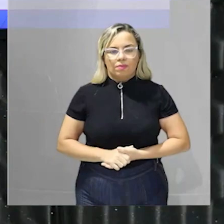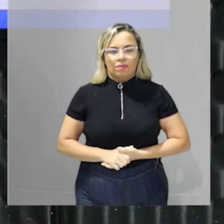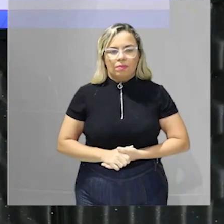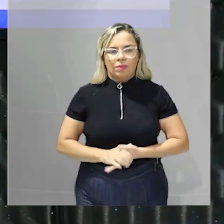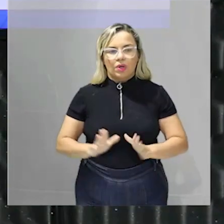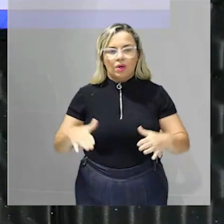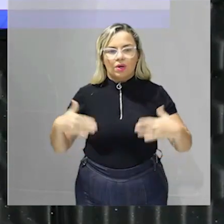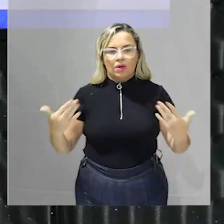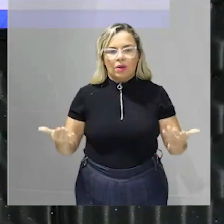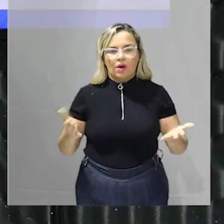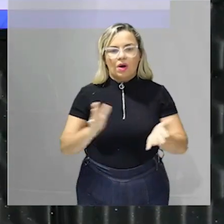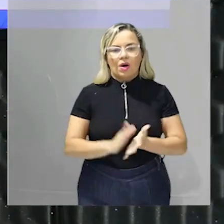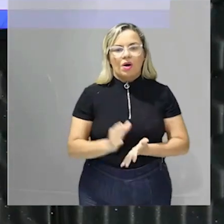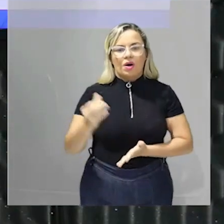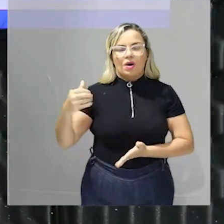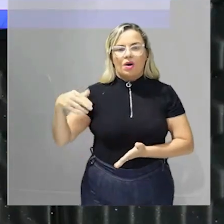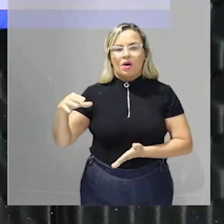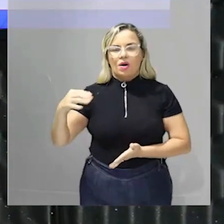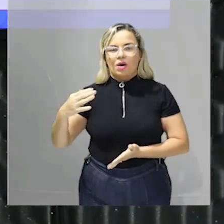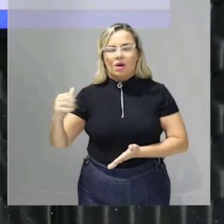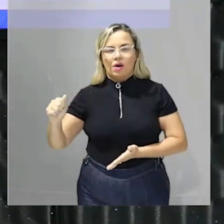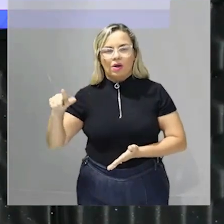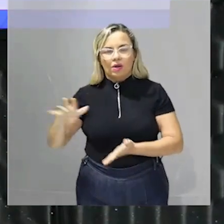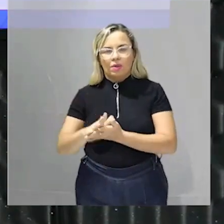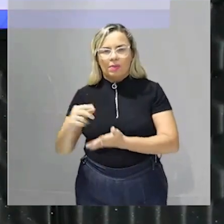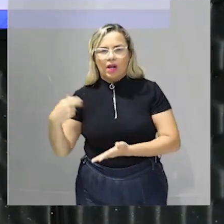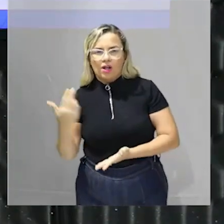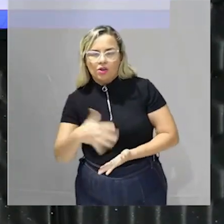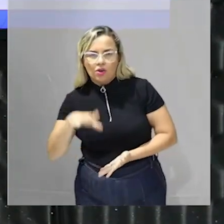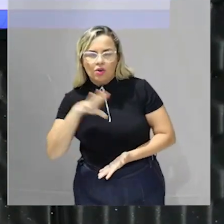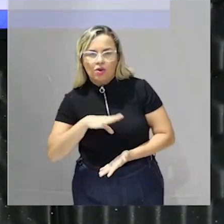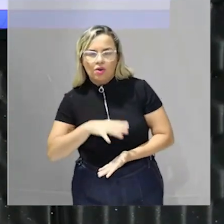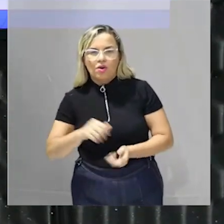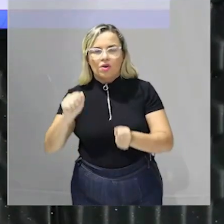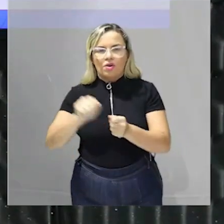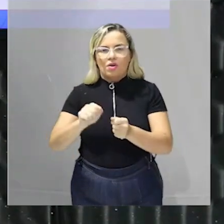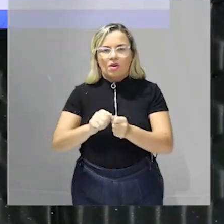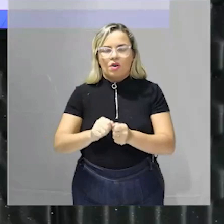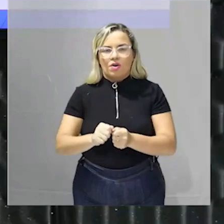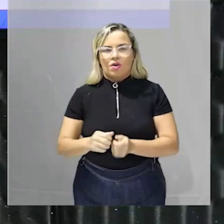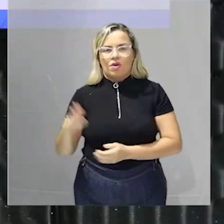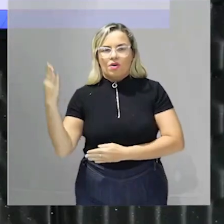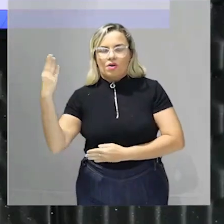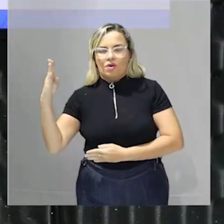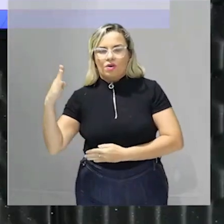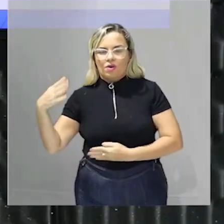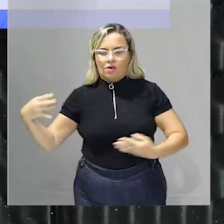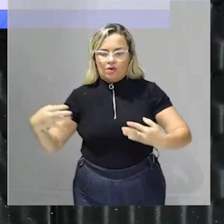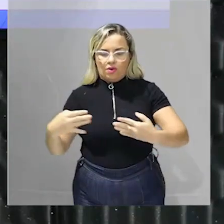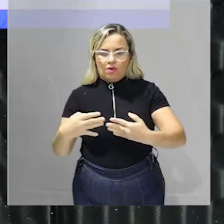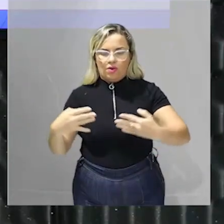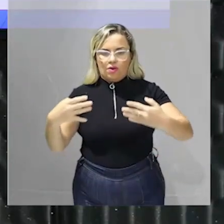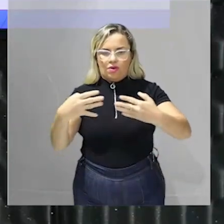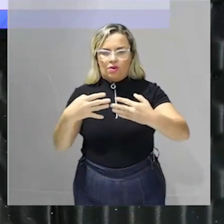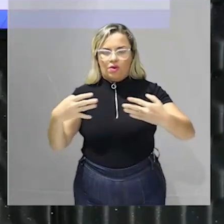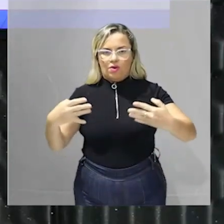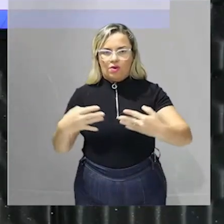aquele cercado que se faz com madeirinha, né? Com aquelas madeirinhas com acha, né? Se eu não me engano é acha o